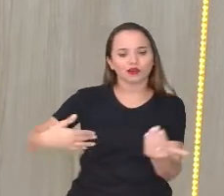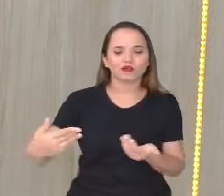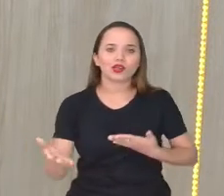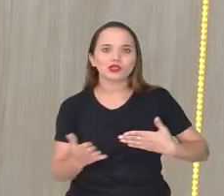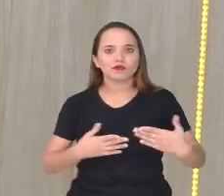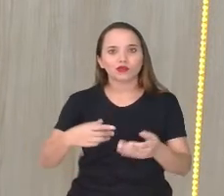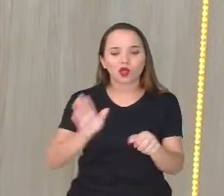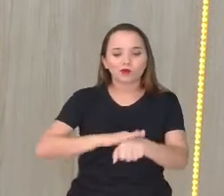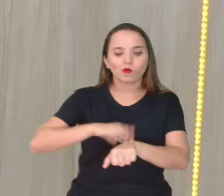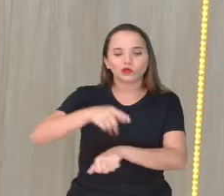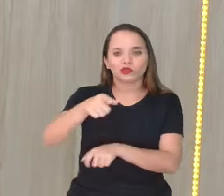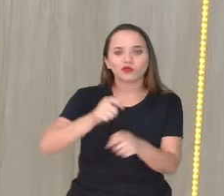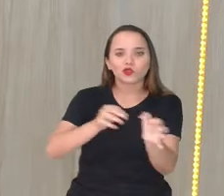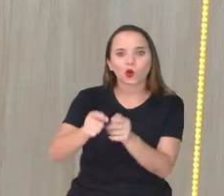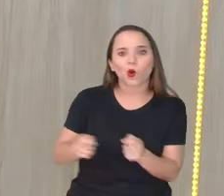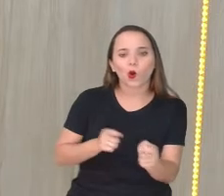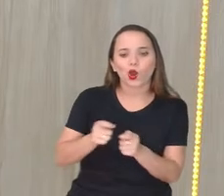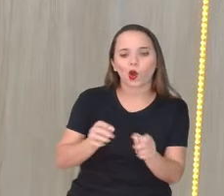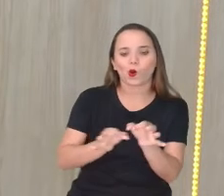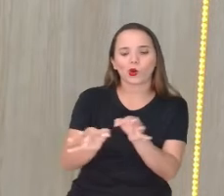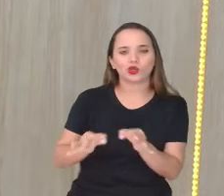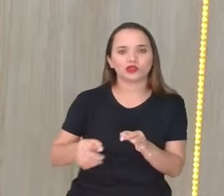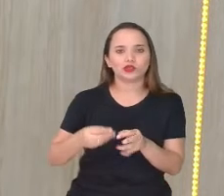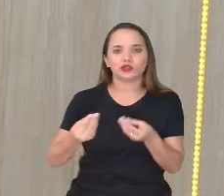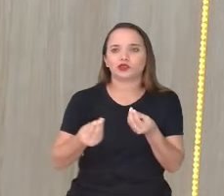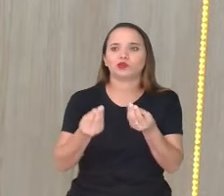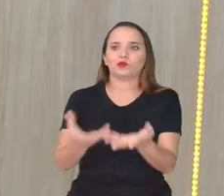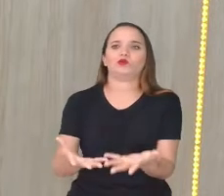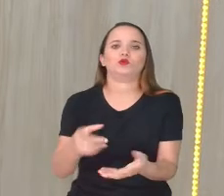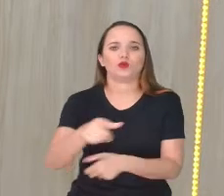você está oferecendo para esse estudante.